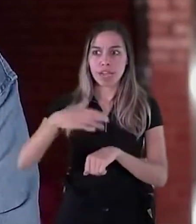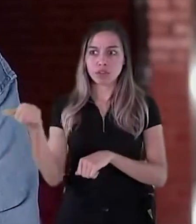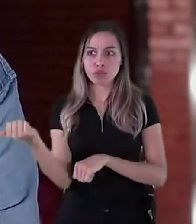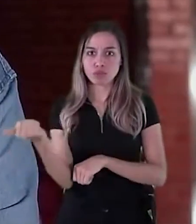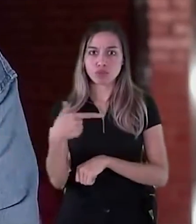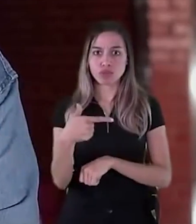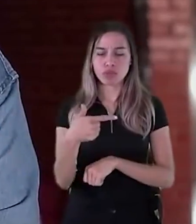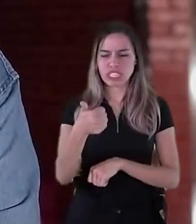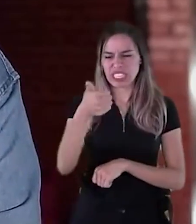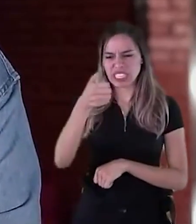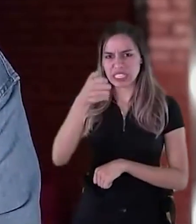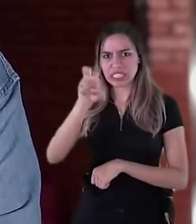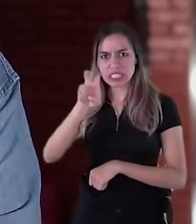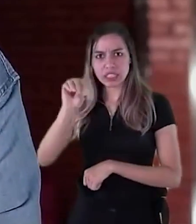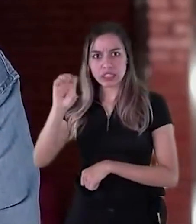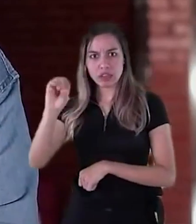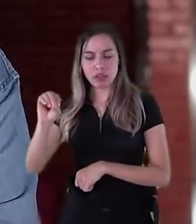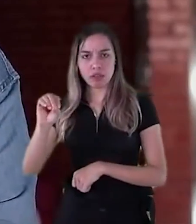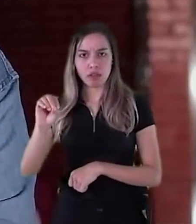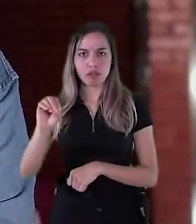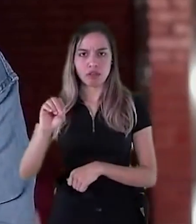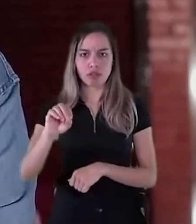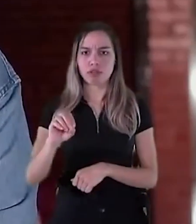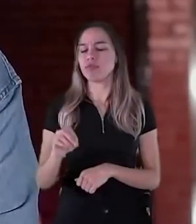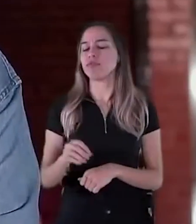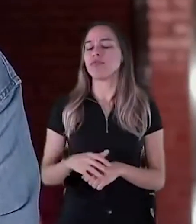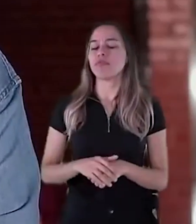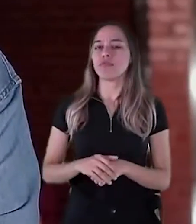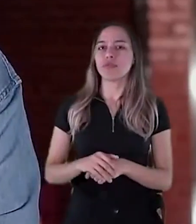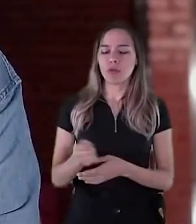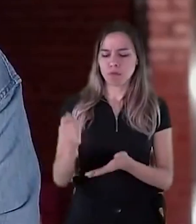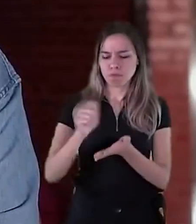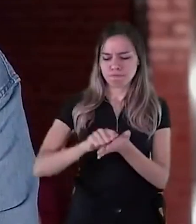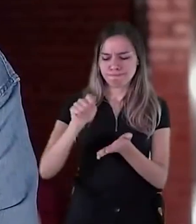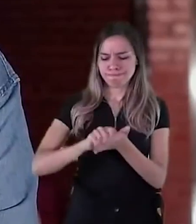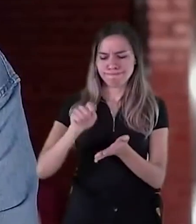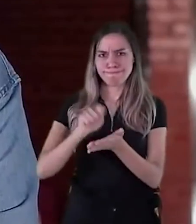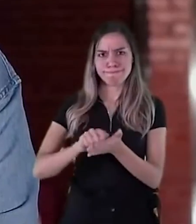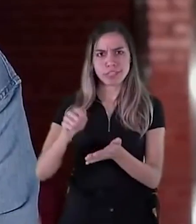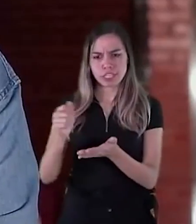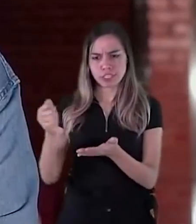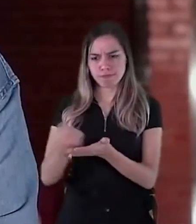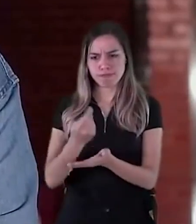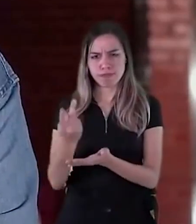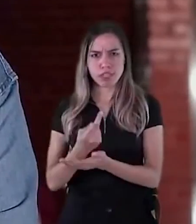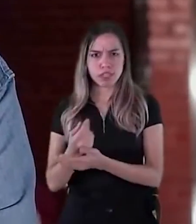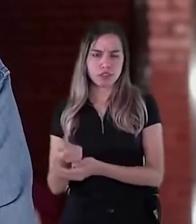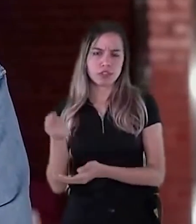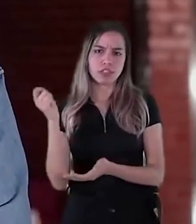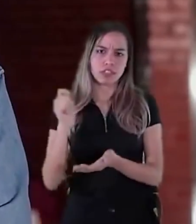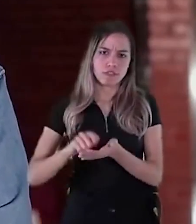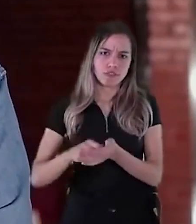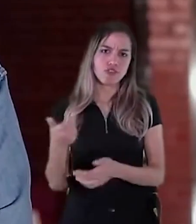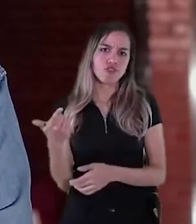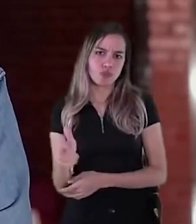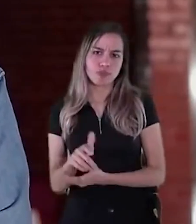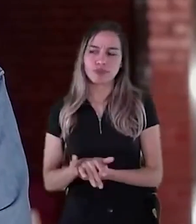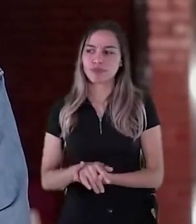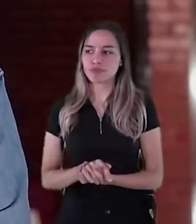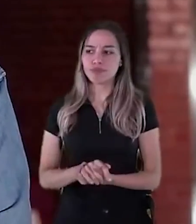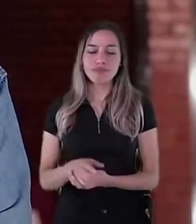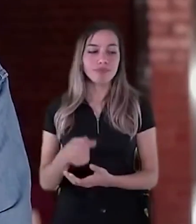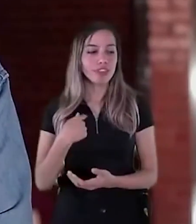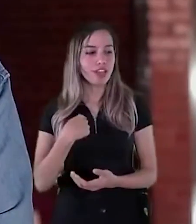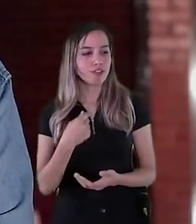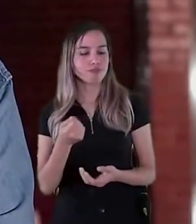página que fiz a seguinte homenagem ao meu querido Padre Fábio. Coloca aí